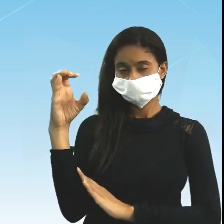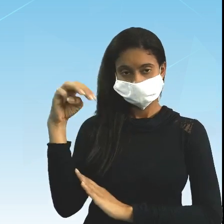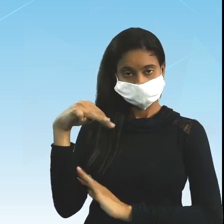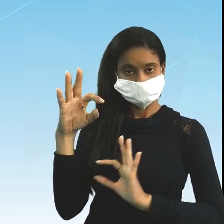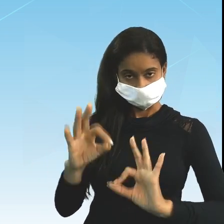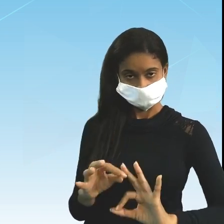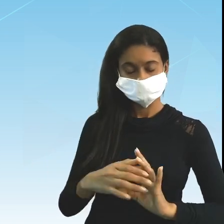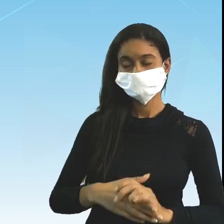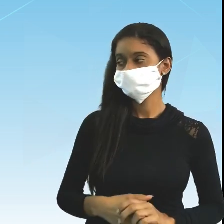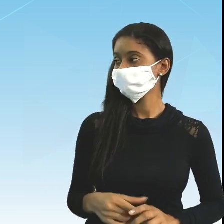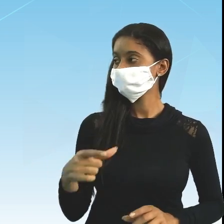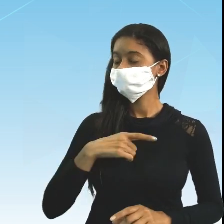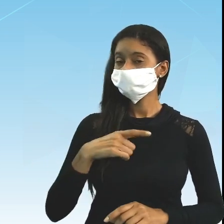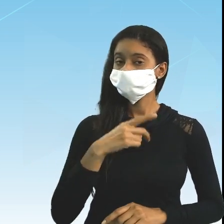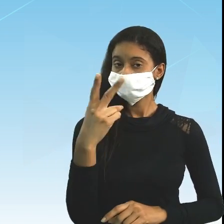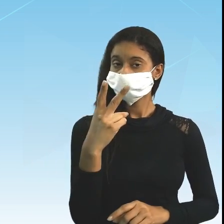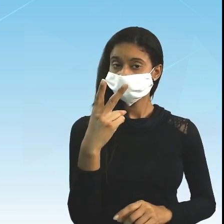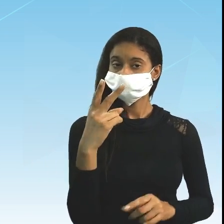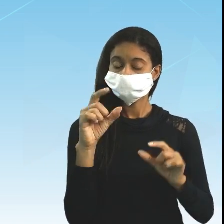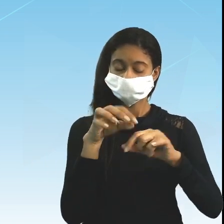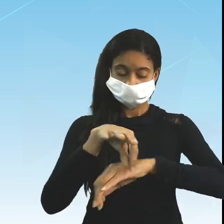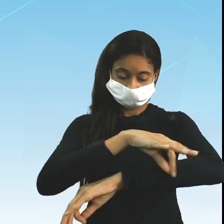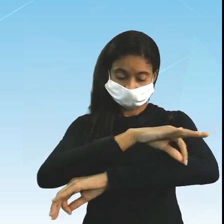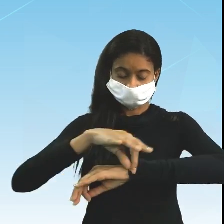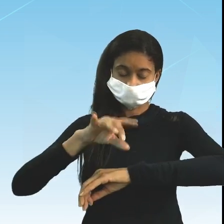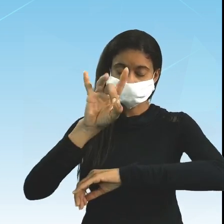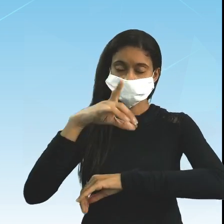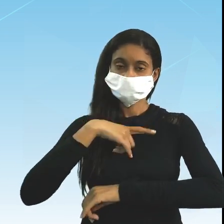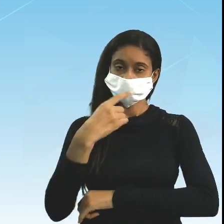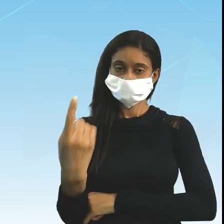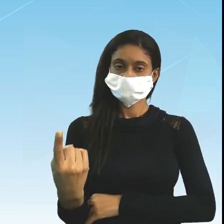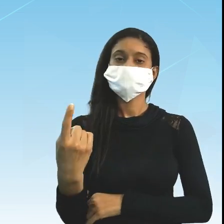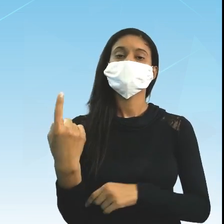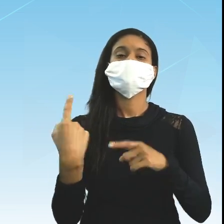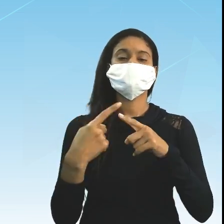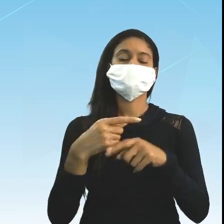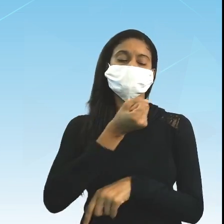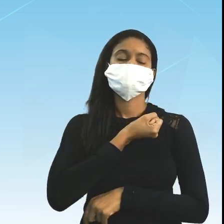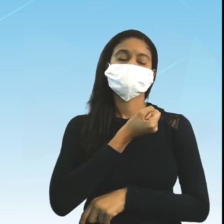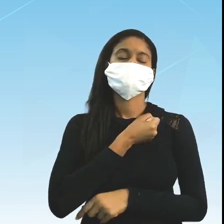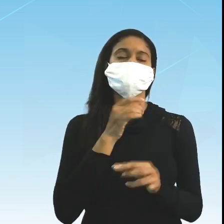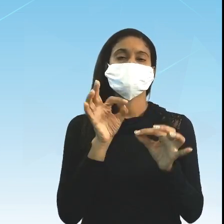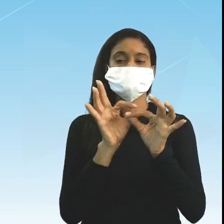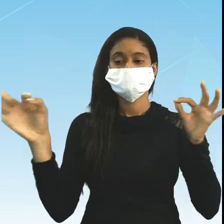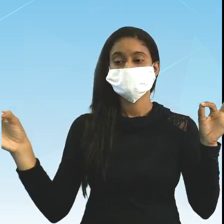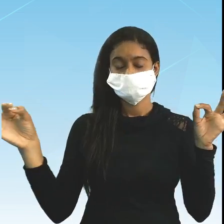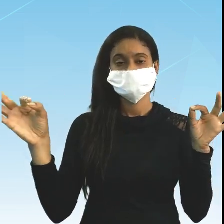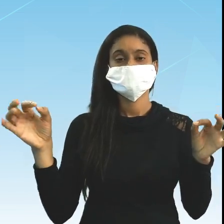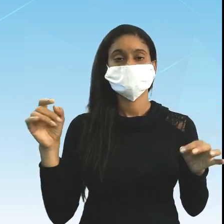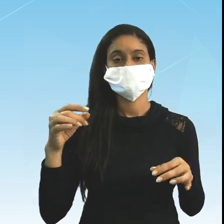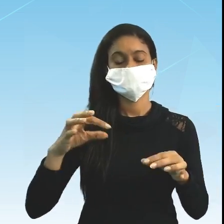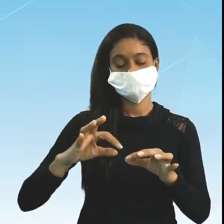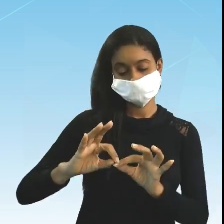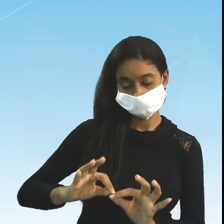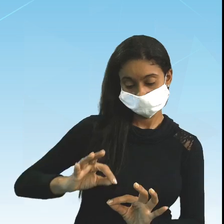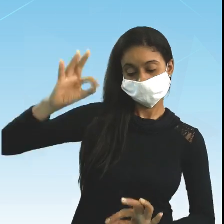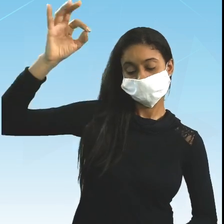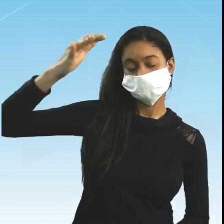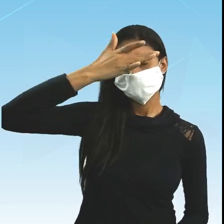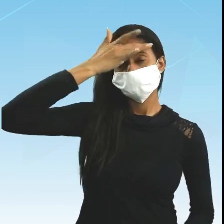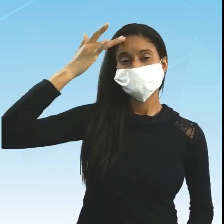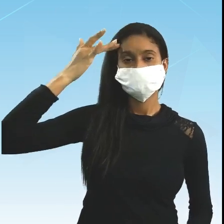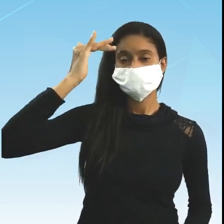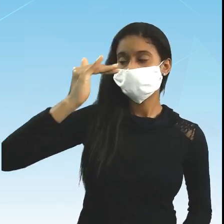tipos. Ali existe só um, porque está por número, tá? Quando a gente vai medir o tamanho da gente, 1 metro e